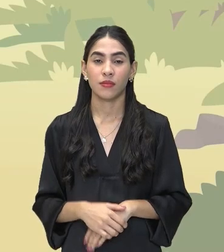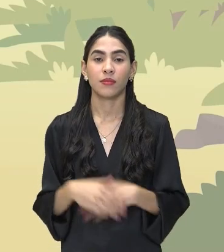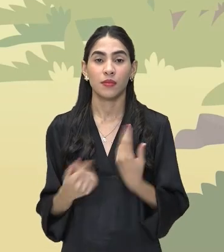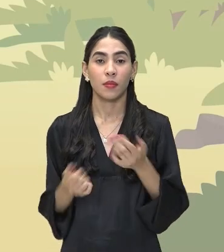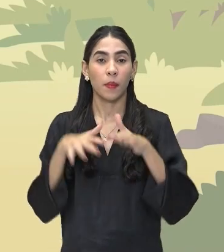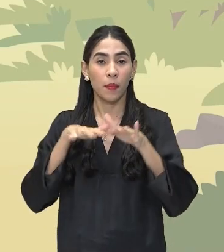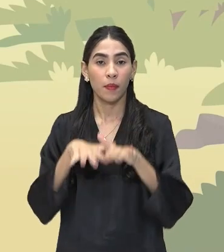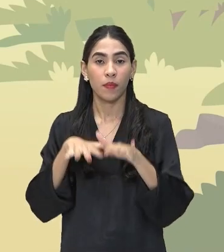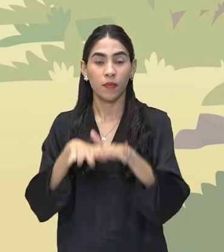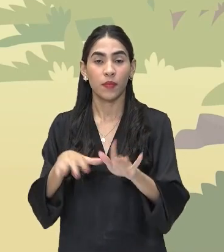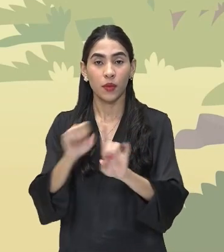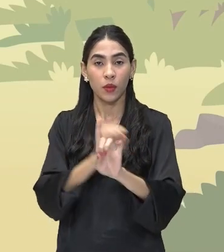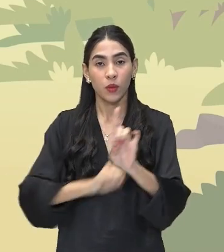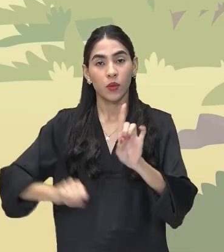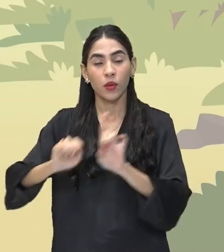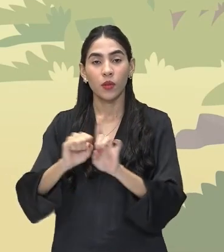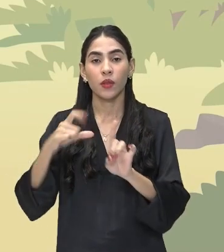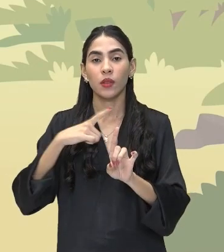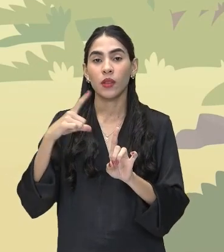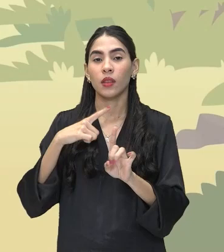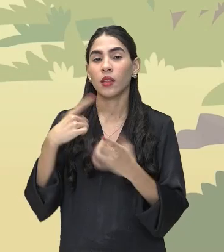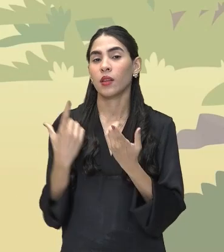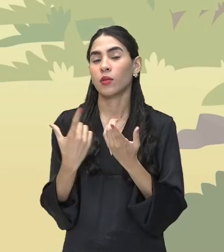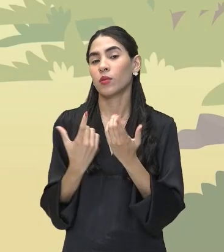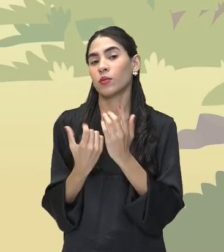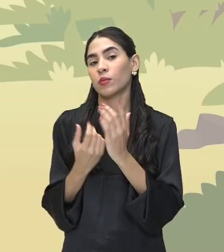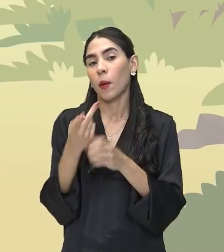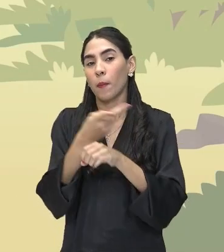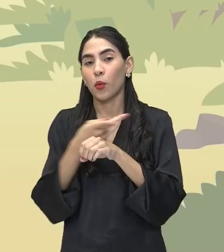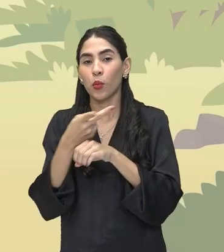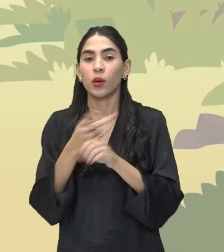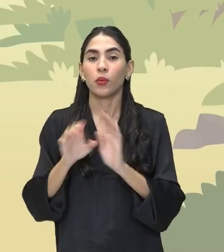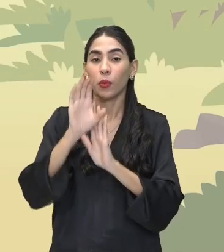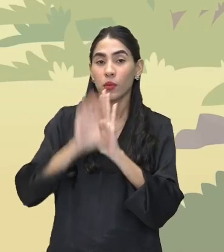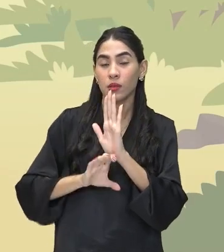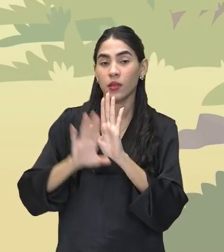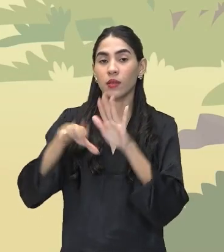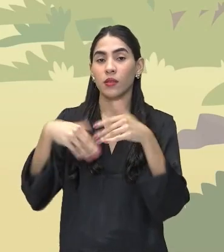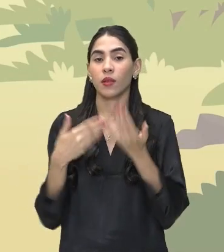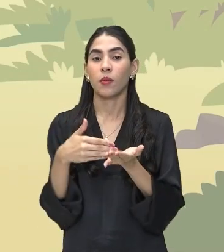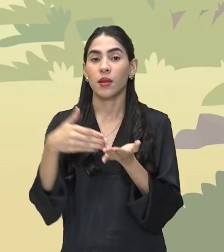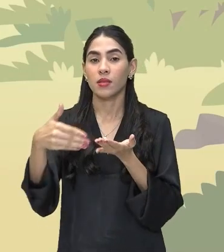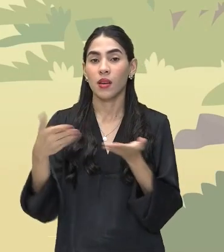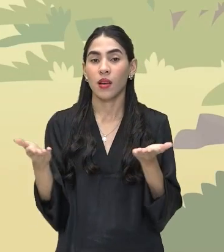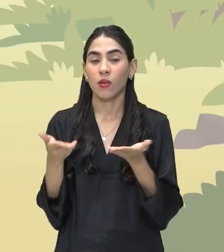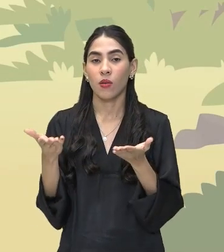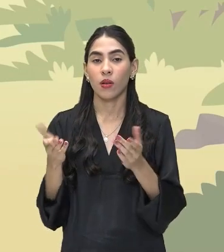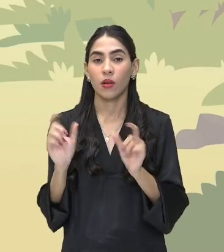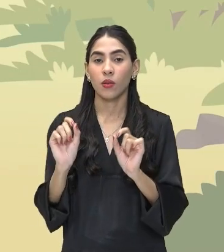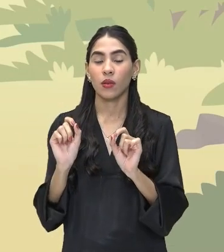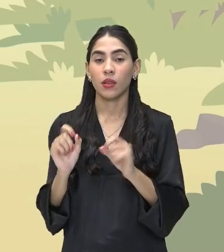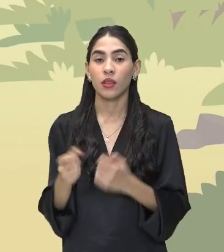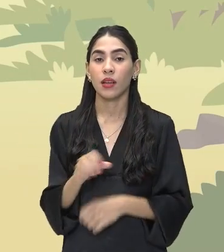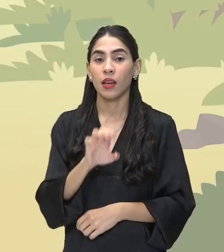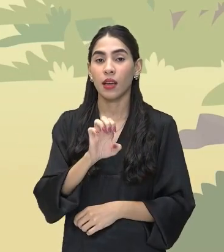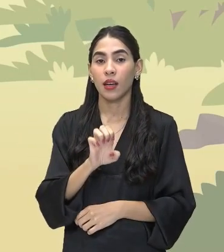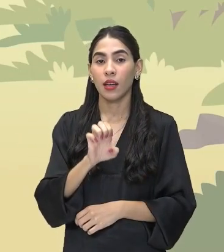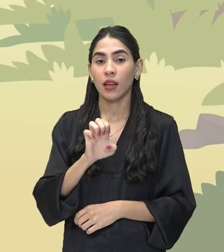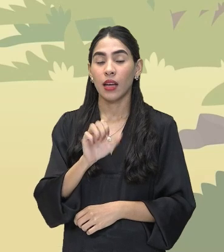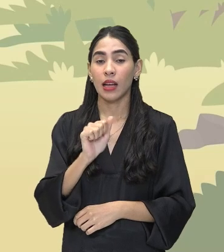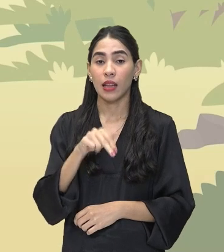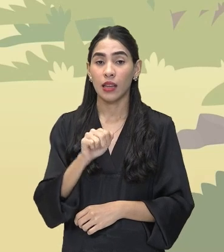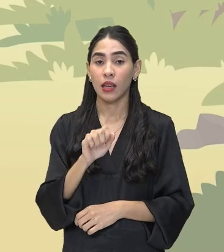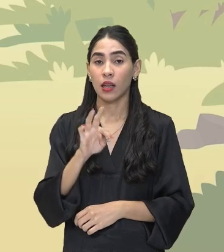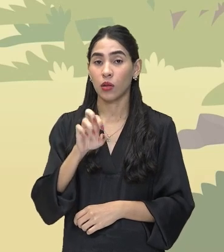Movimentos sociais em busca de uma definição. Vamos, então, começar aí com Alain Touraine,